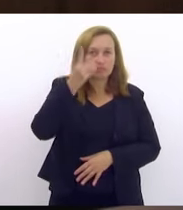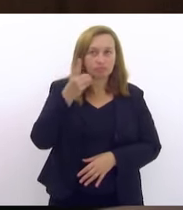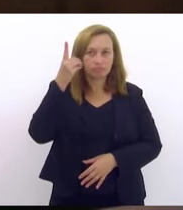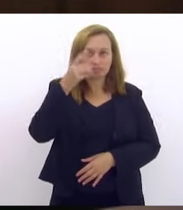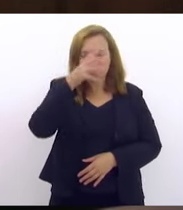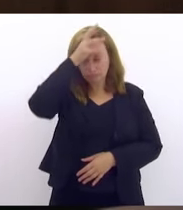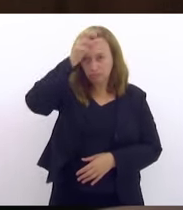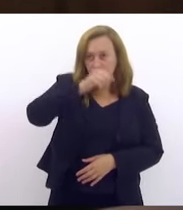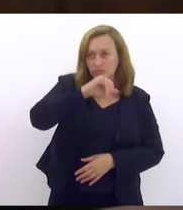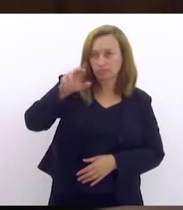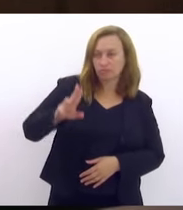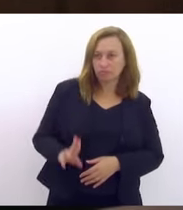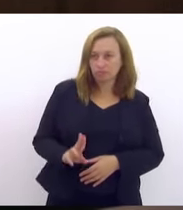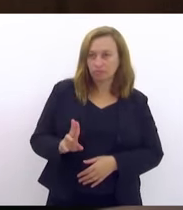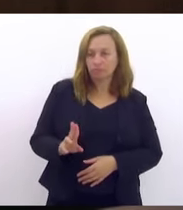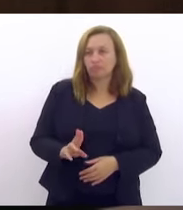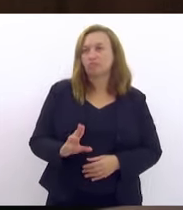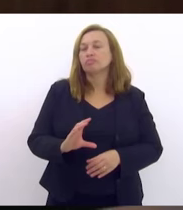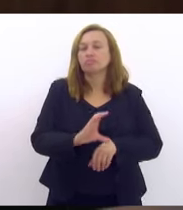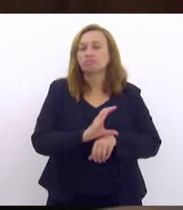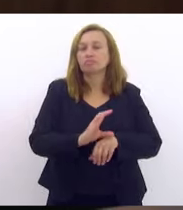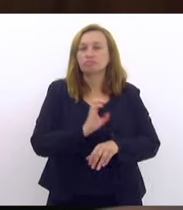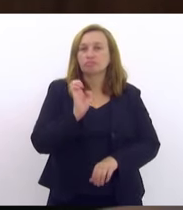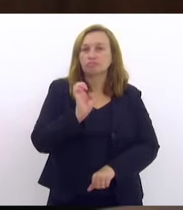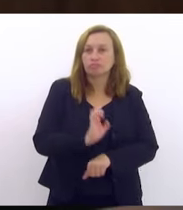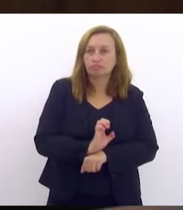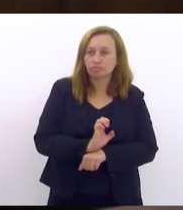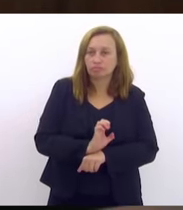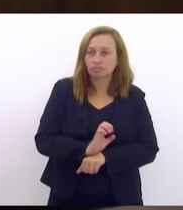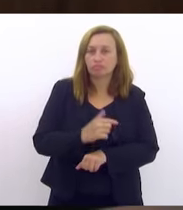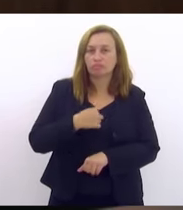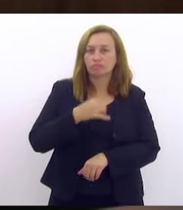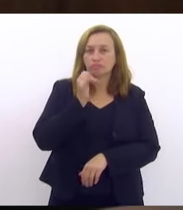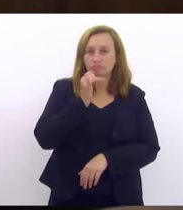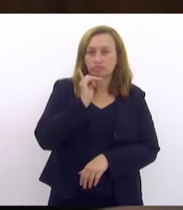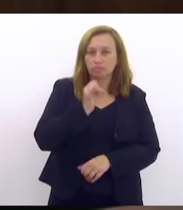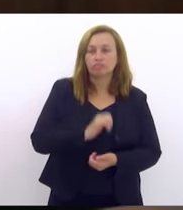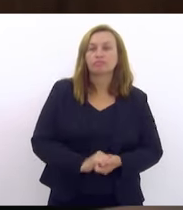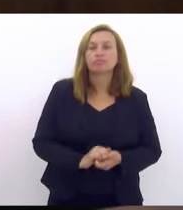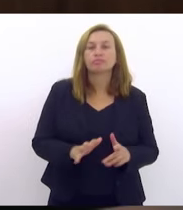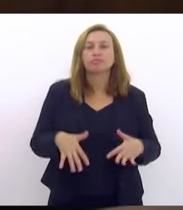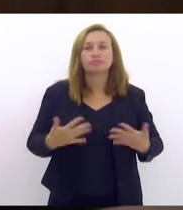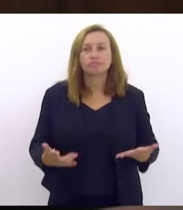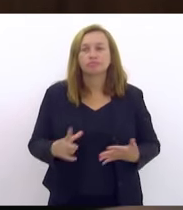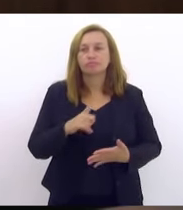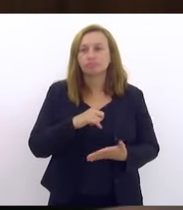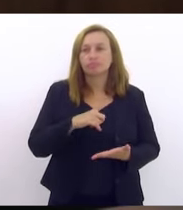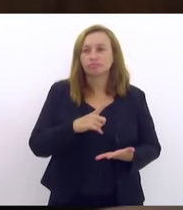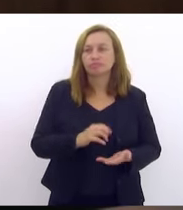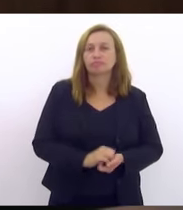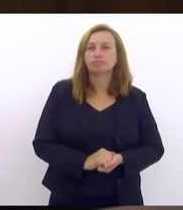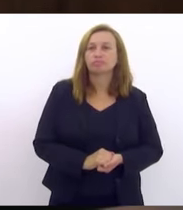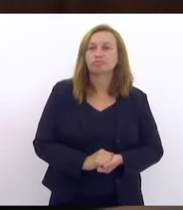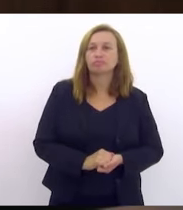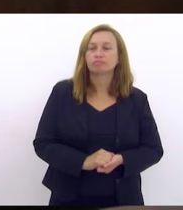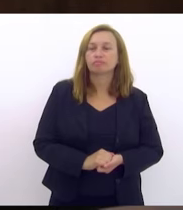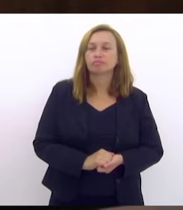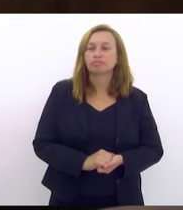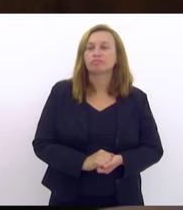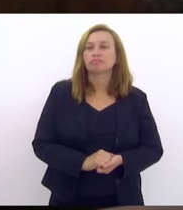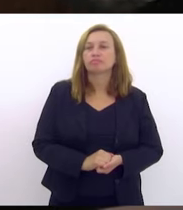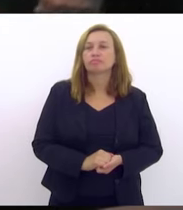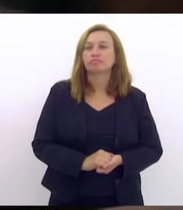na Constituição Estadual, da qual eu fui o relator. Então, nós temos o princípio poluidor-pagador.